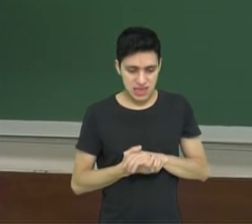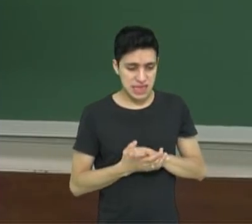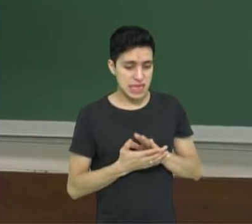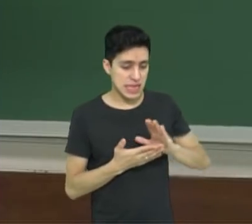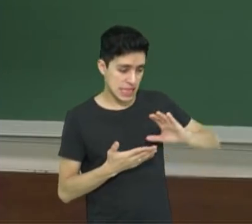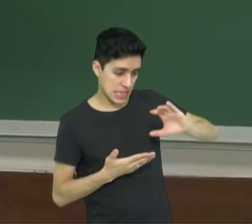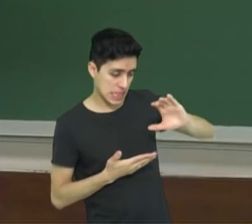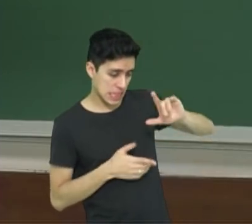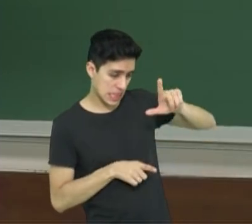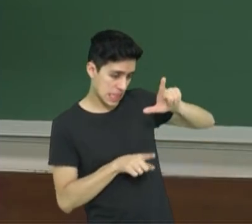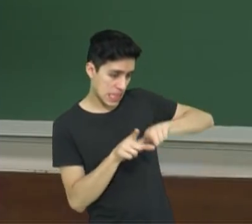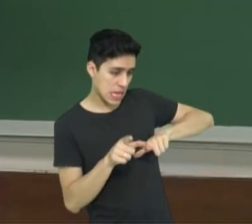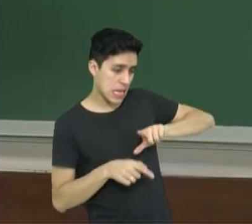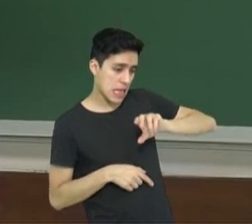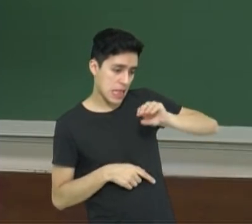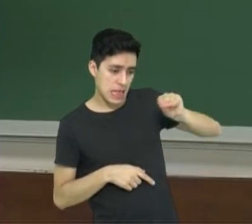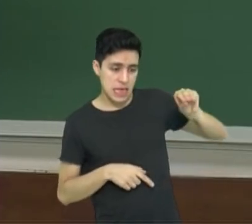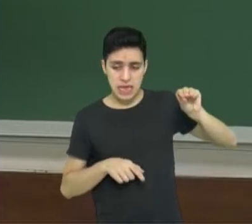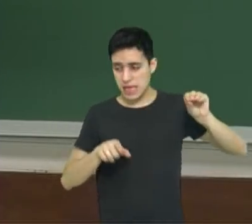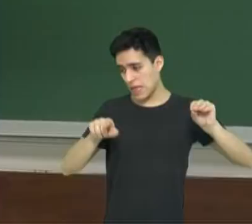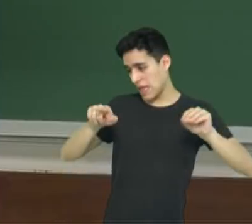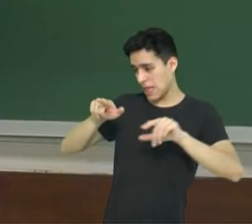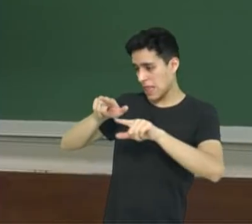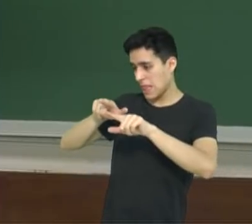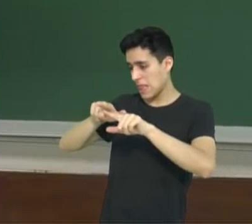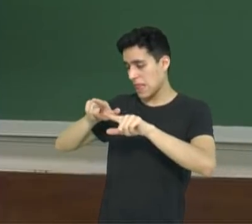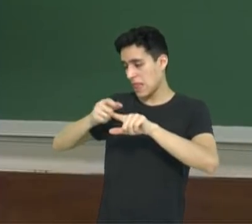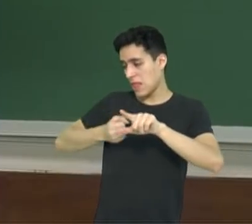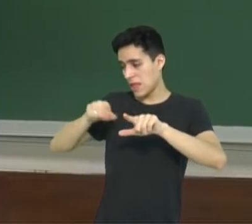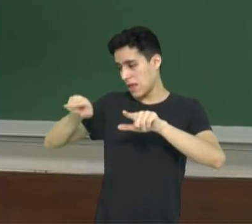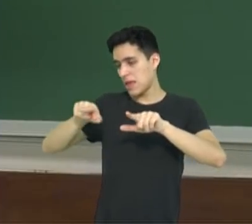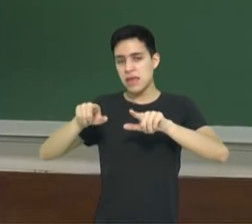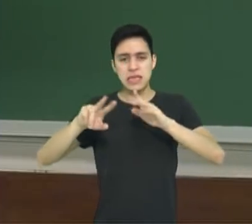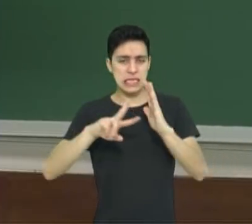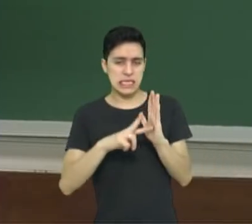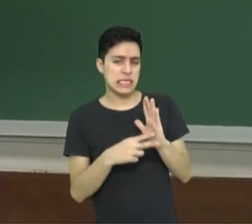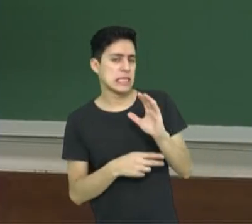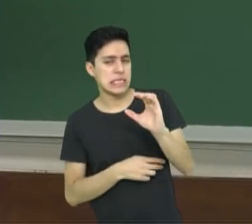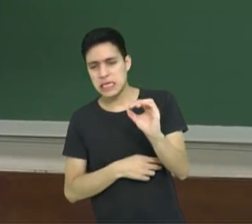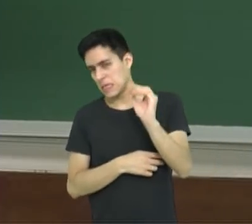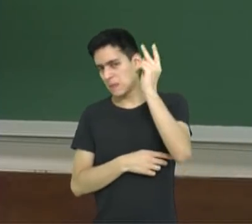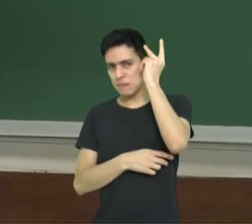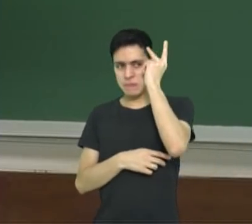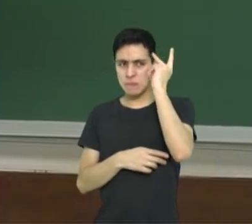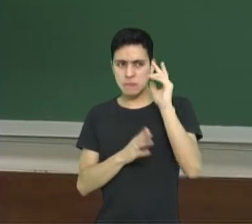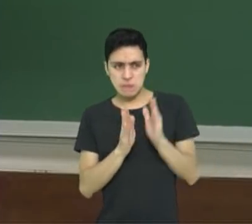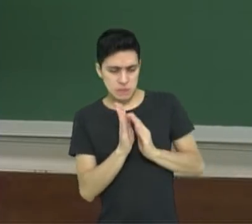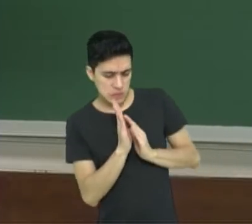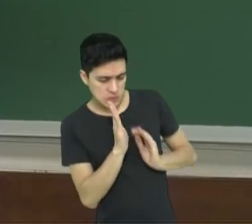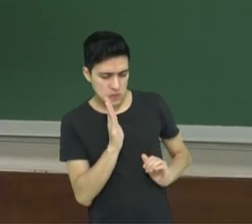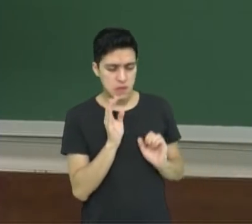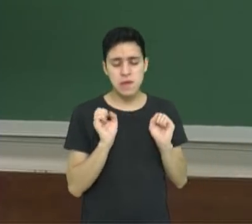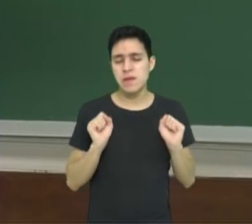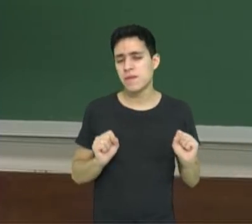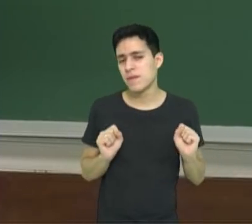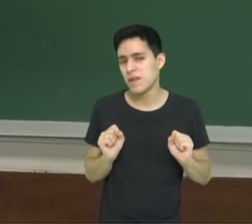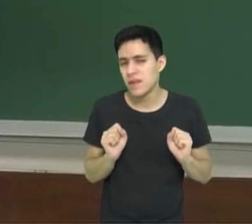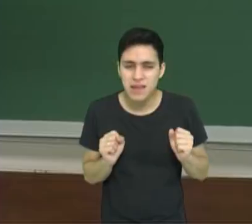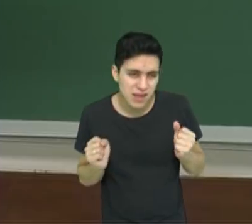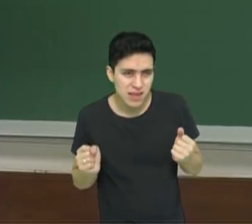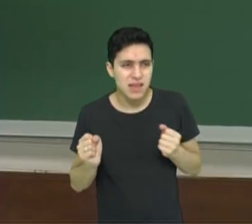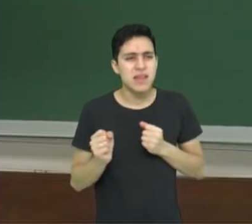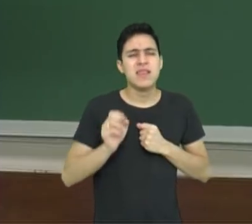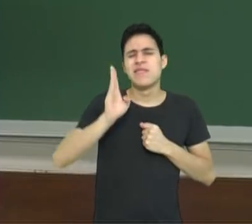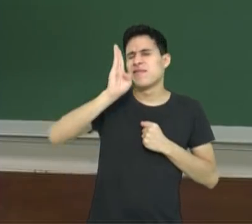0. Lembra que 0 é um elemento neutro? Significa que ele não altera a soma? Então, você pode até deletar ele aqui nessa linha. Você pode